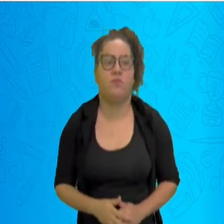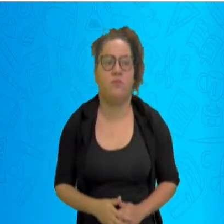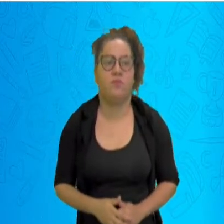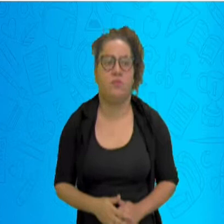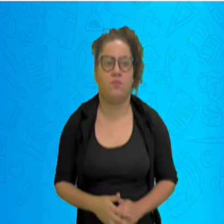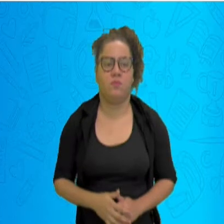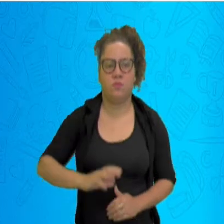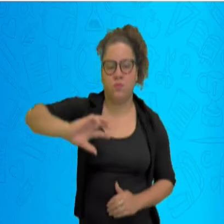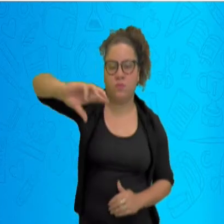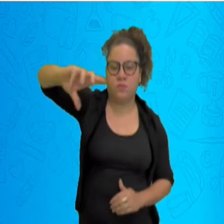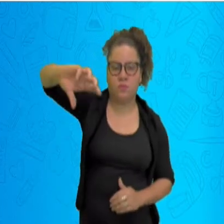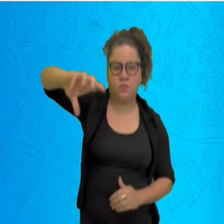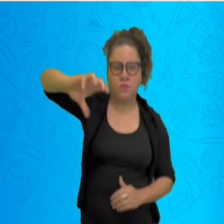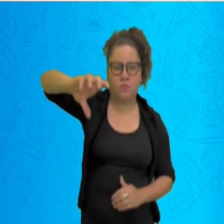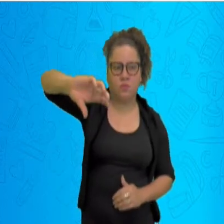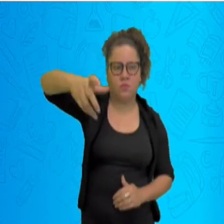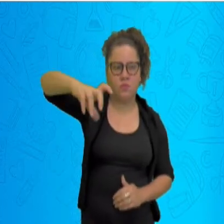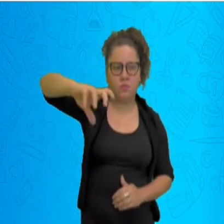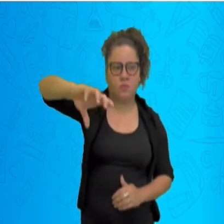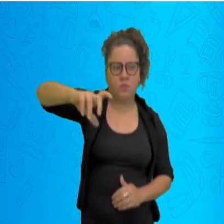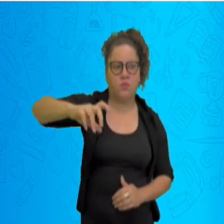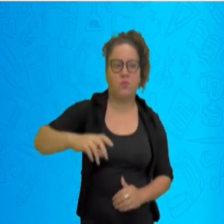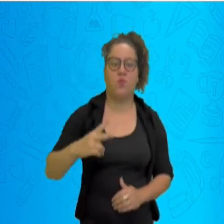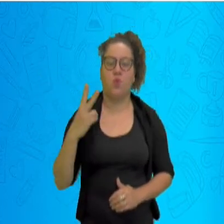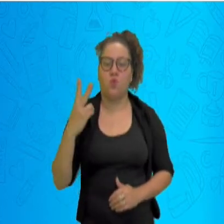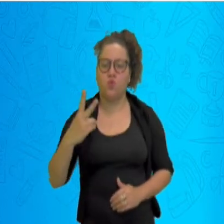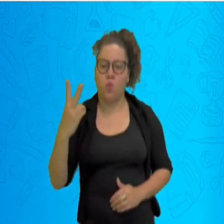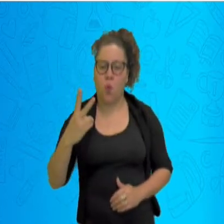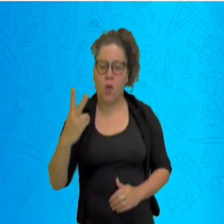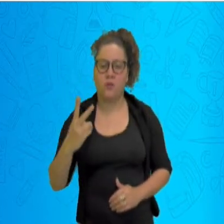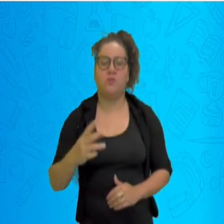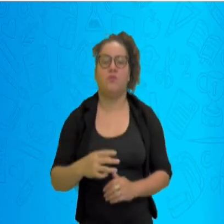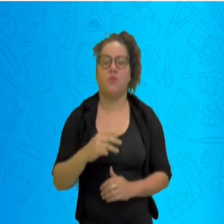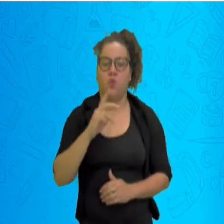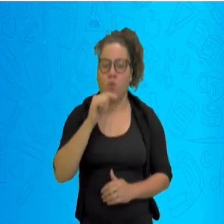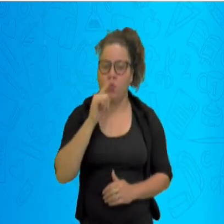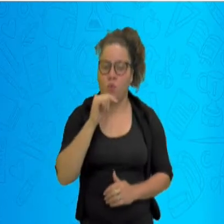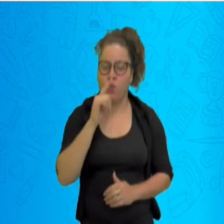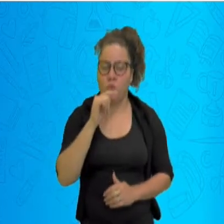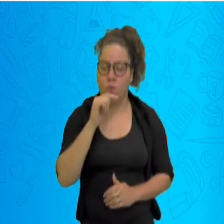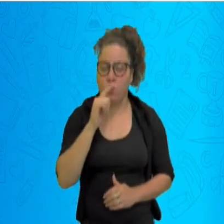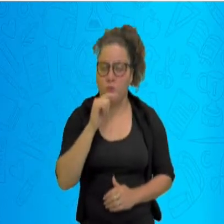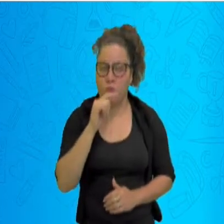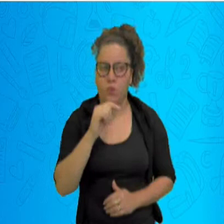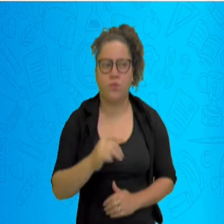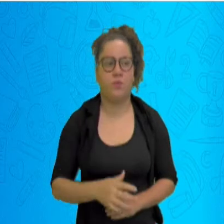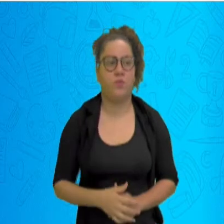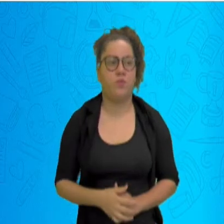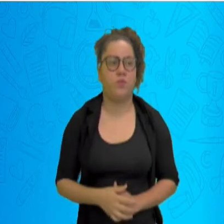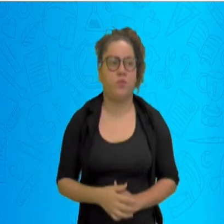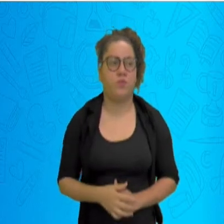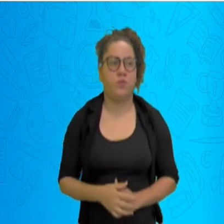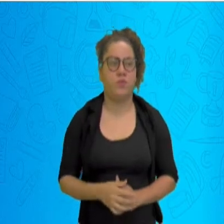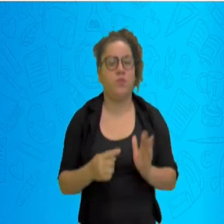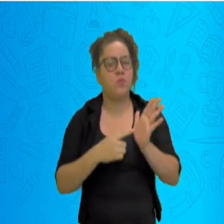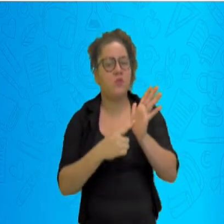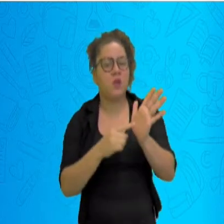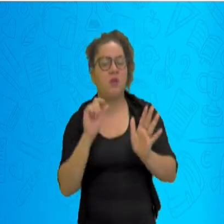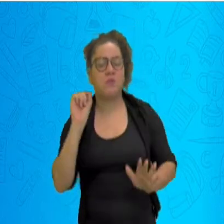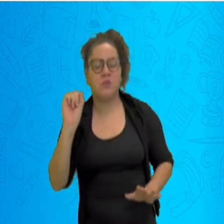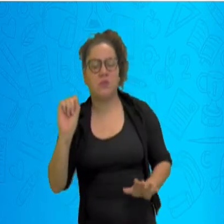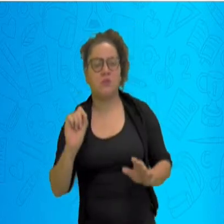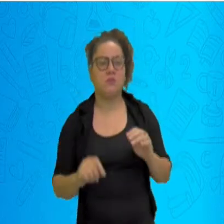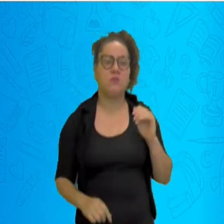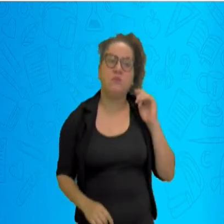a torneira do filtro e abri a torneira aqui da pia. O que eu quero mostrar para